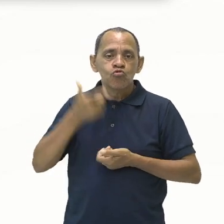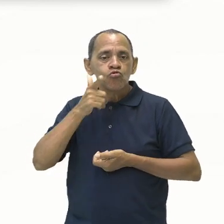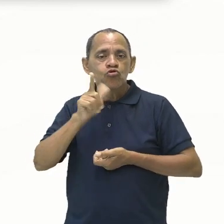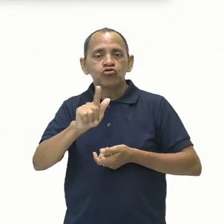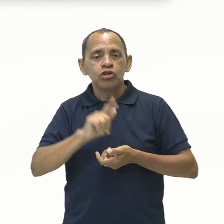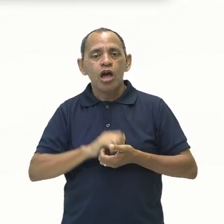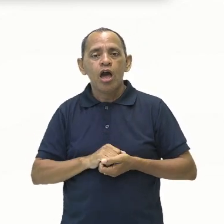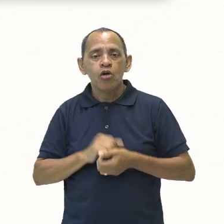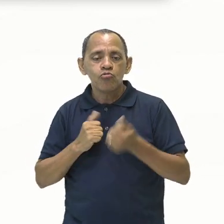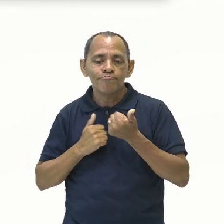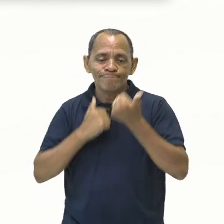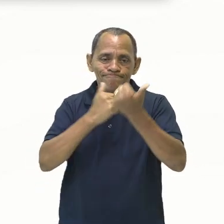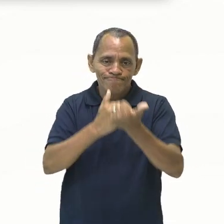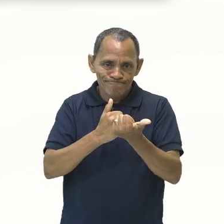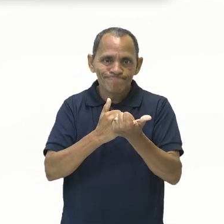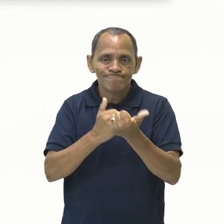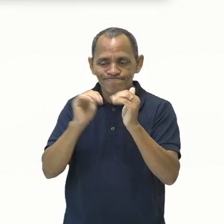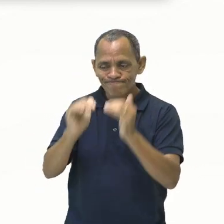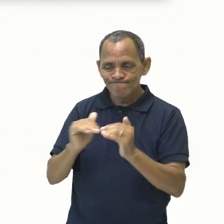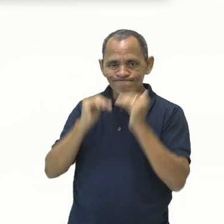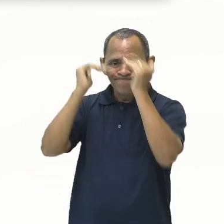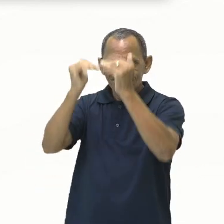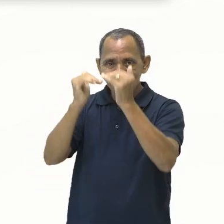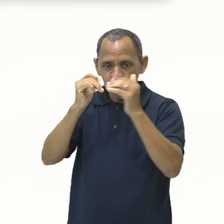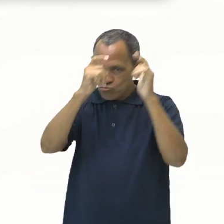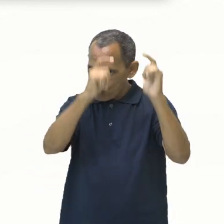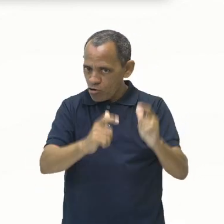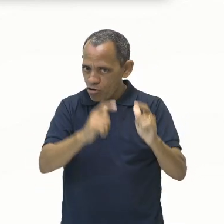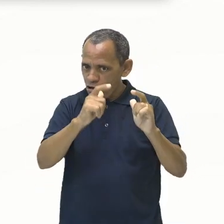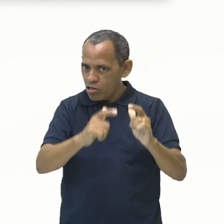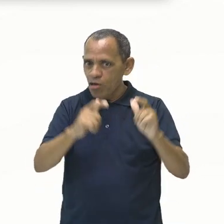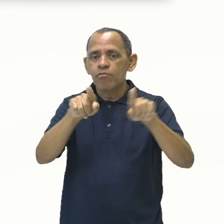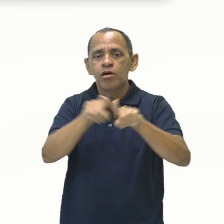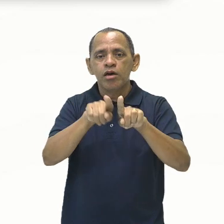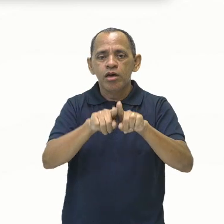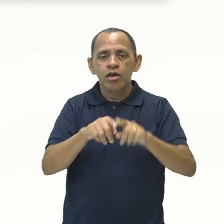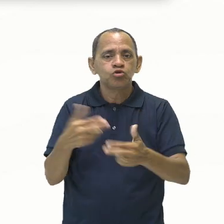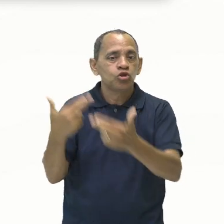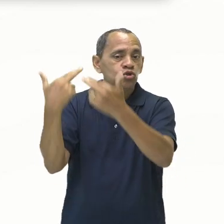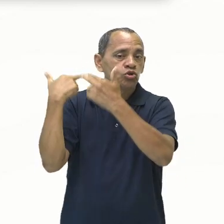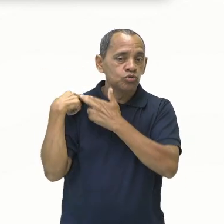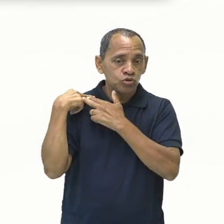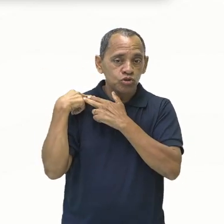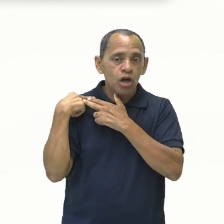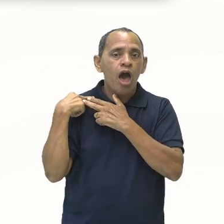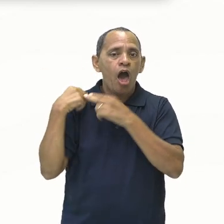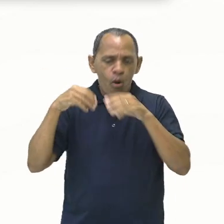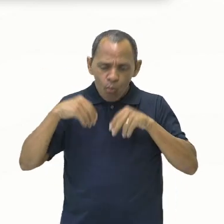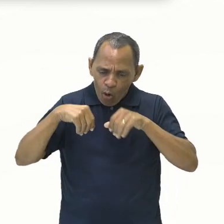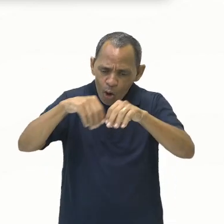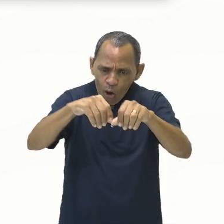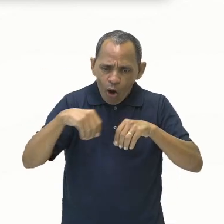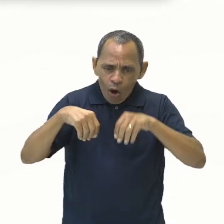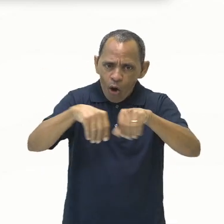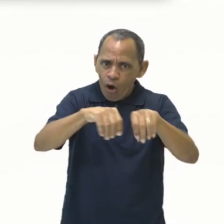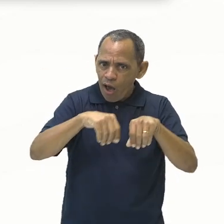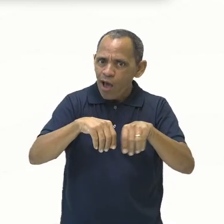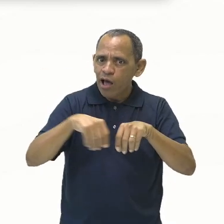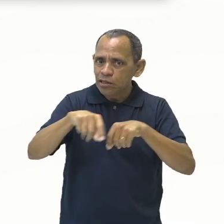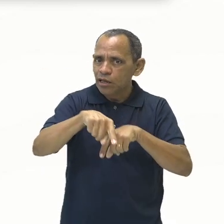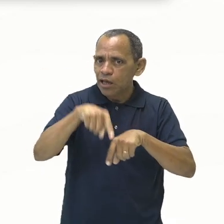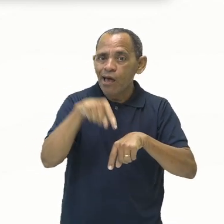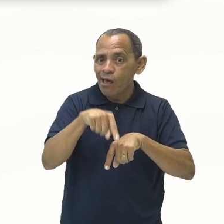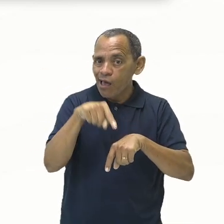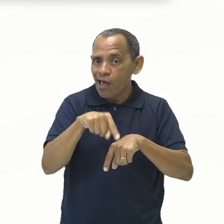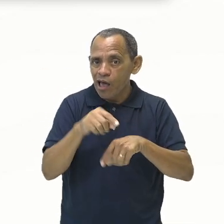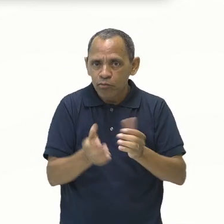era representada pelos senhores de engenho, os holandeses, eles garantiram a